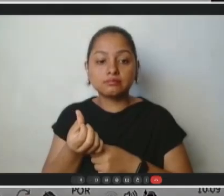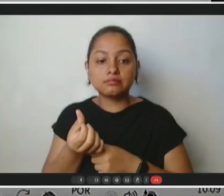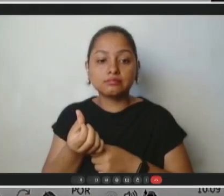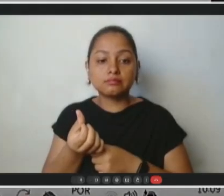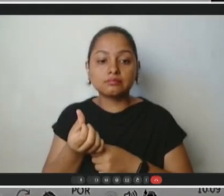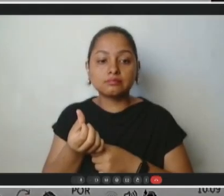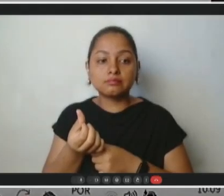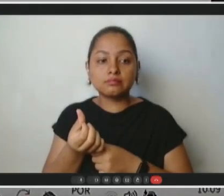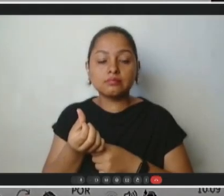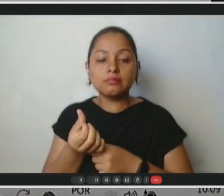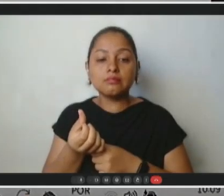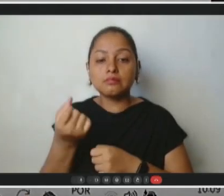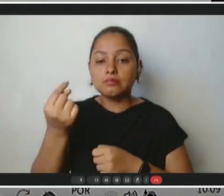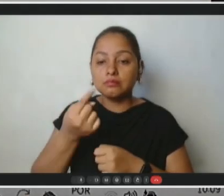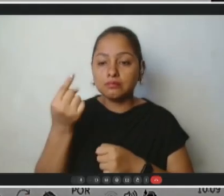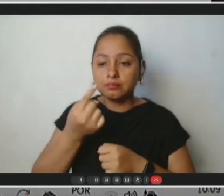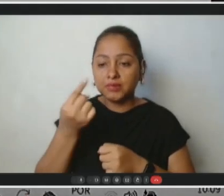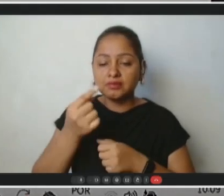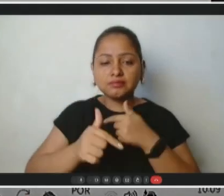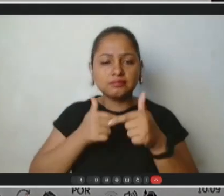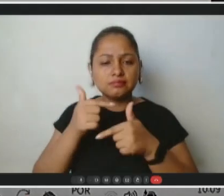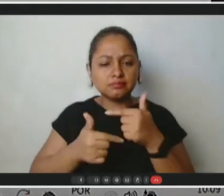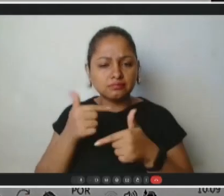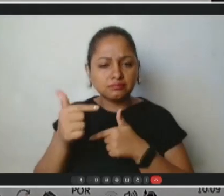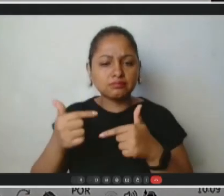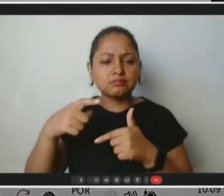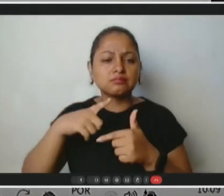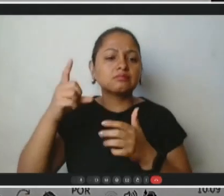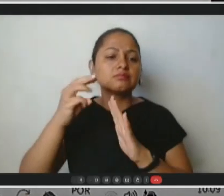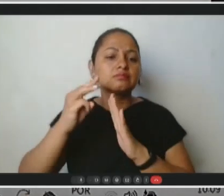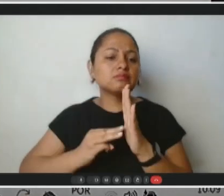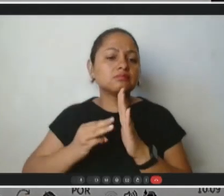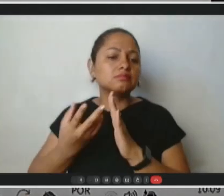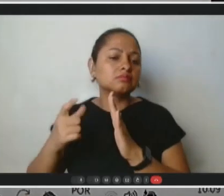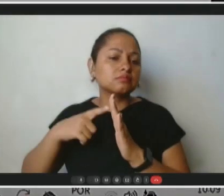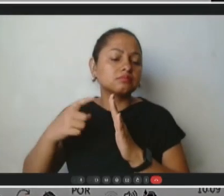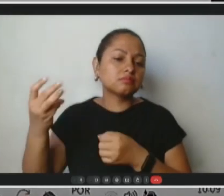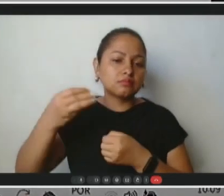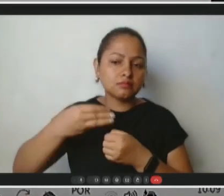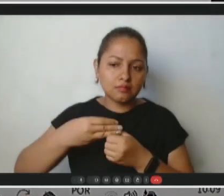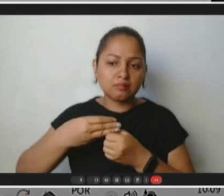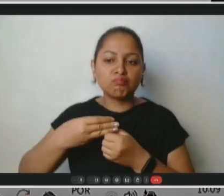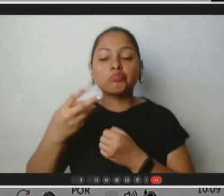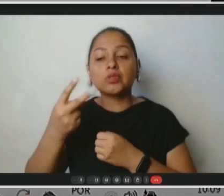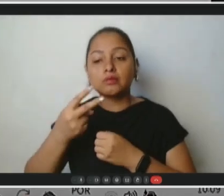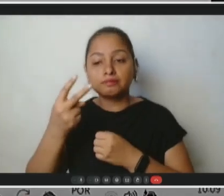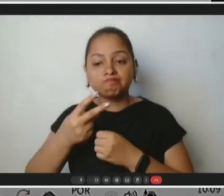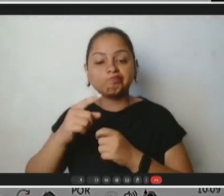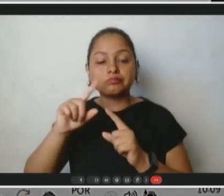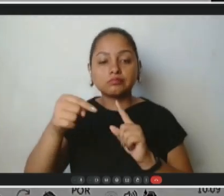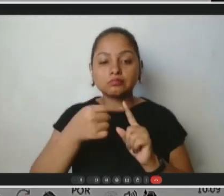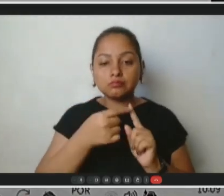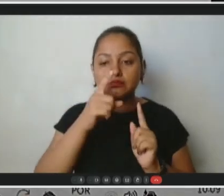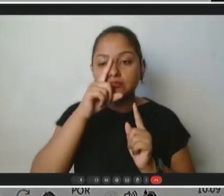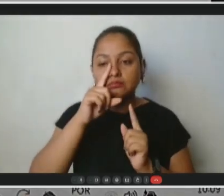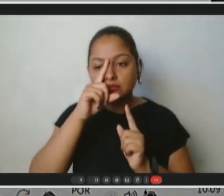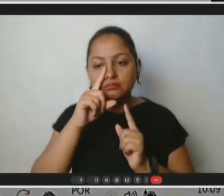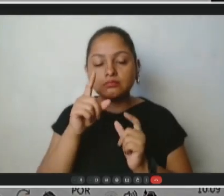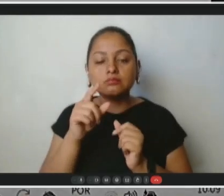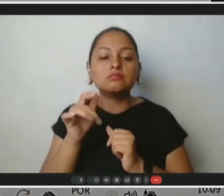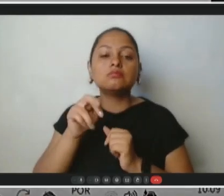primeiro, ações prioritárias e metas da administração pública municipal. Segundo, metas e riscos fiscais.